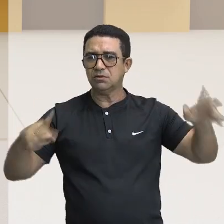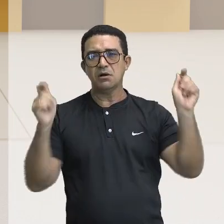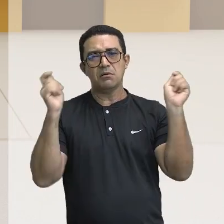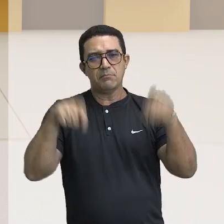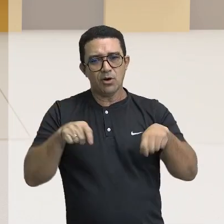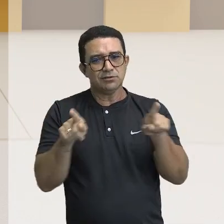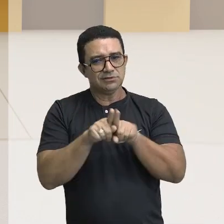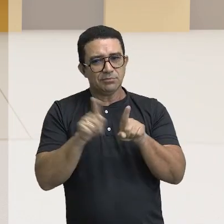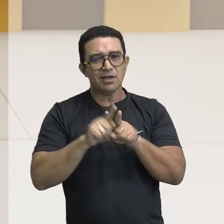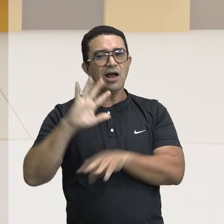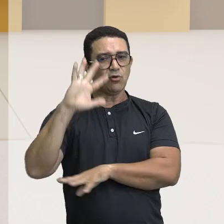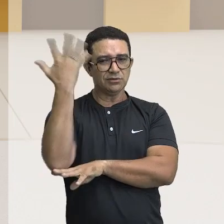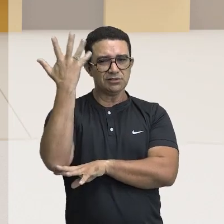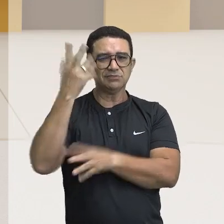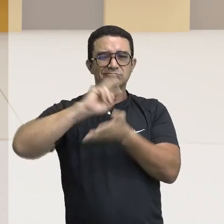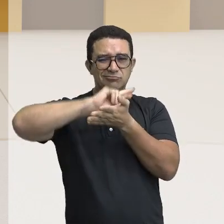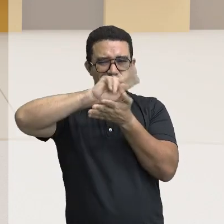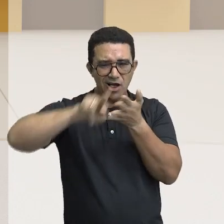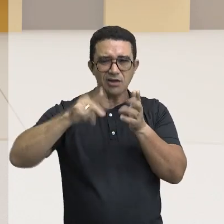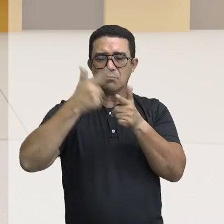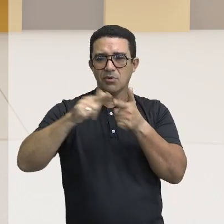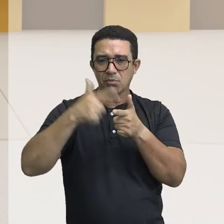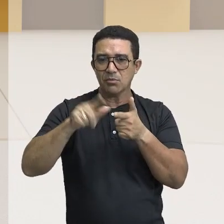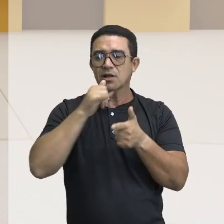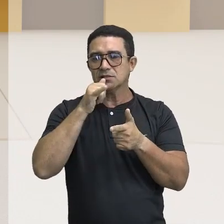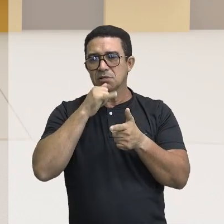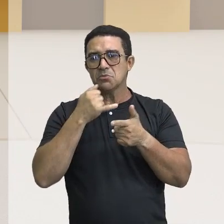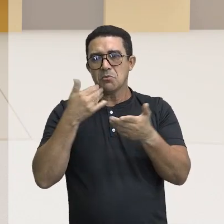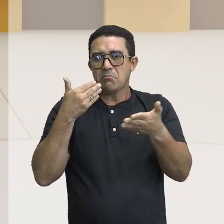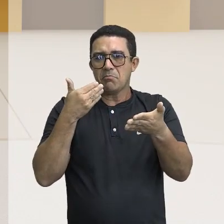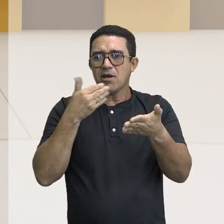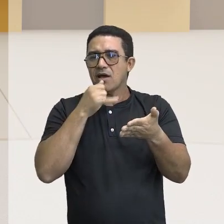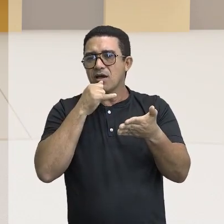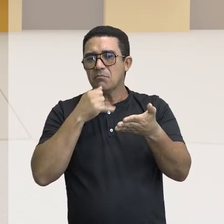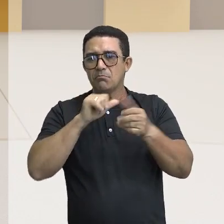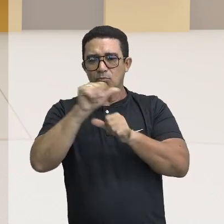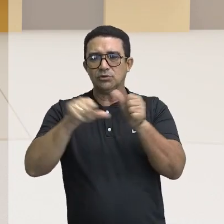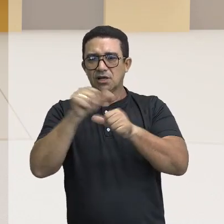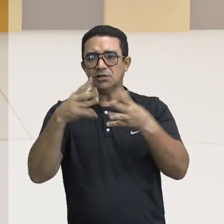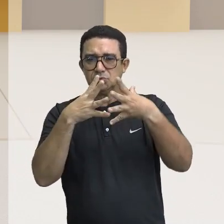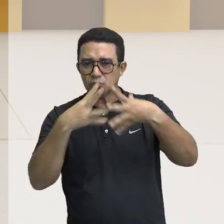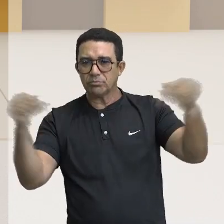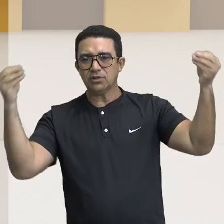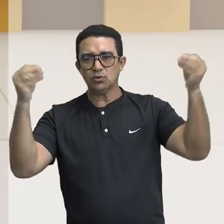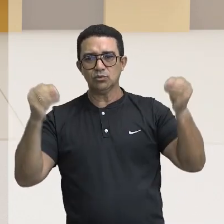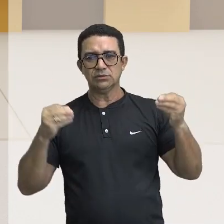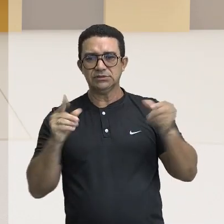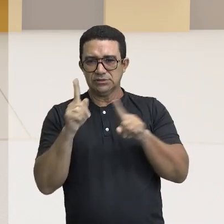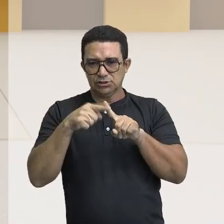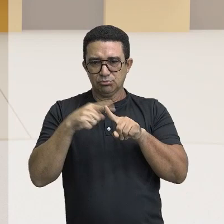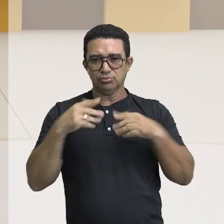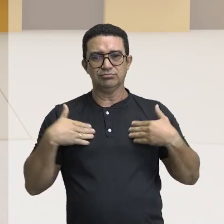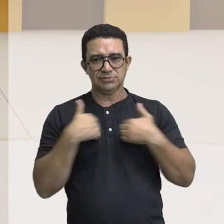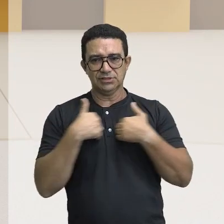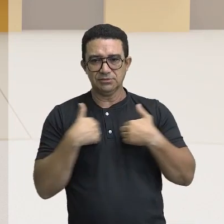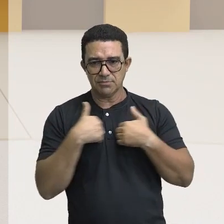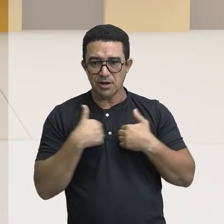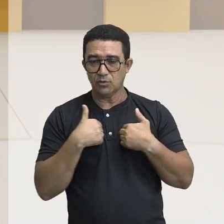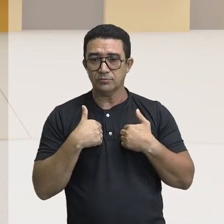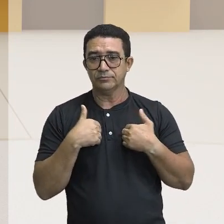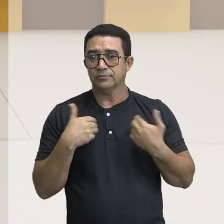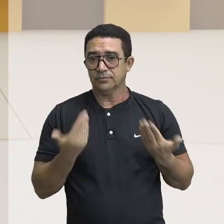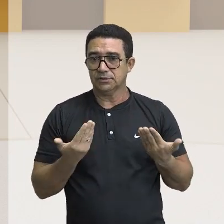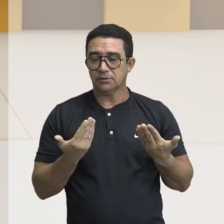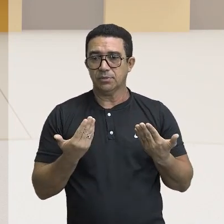efeitos decorrentes desse processo, como perda da biodiversidade, alteração no ritmo das correntes marinhas e a intensificação